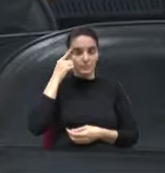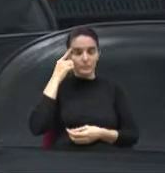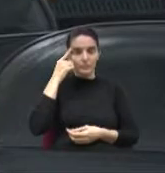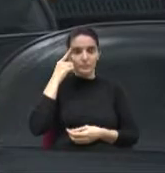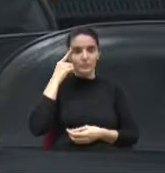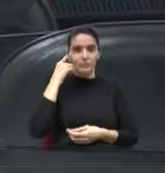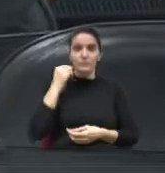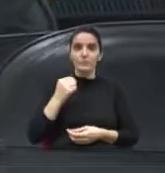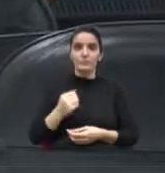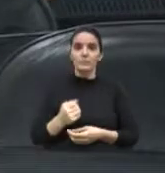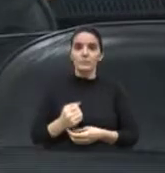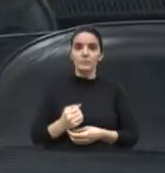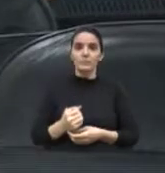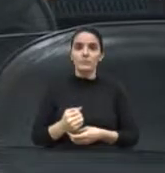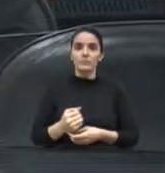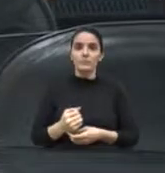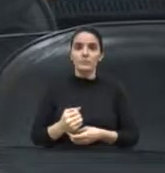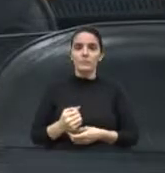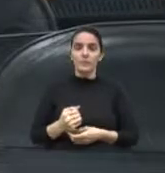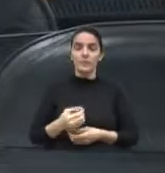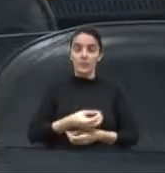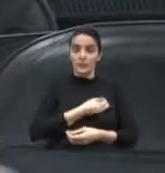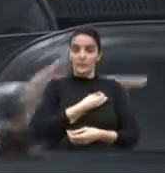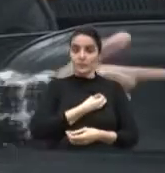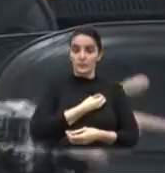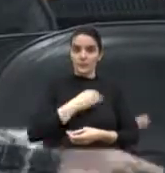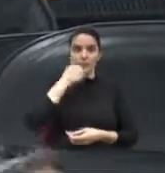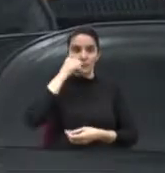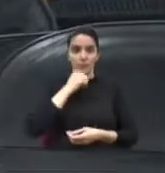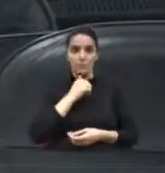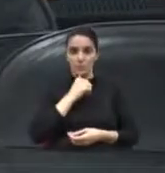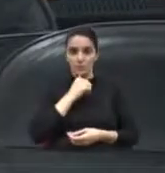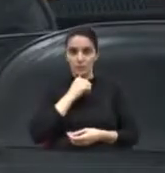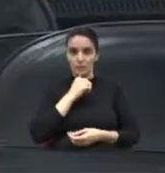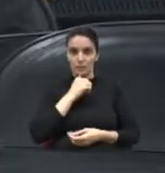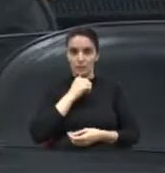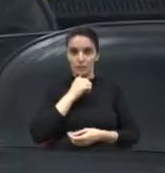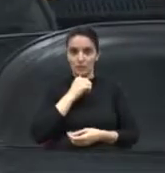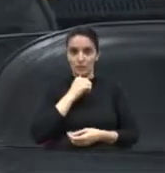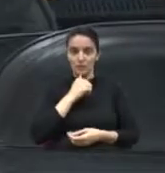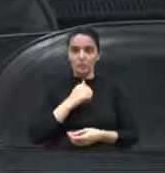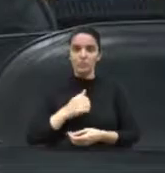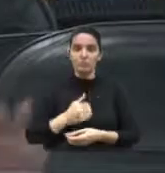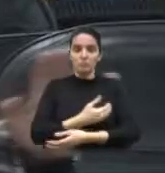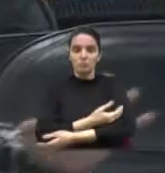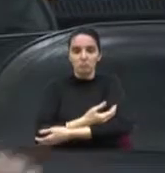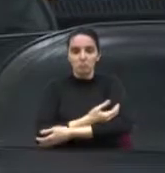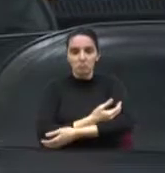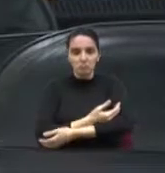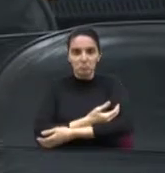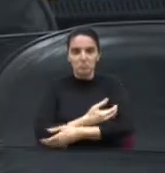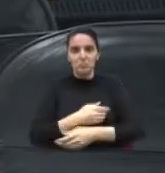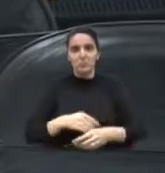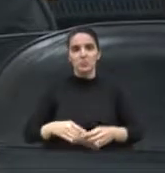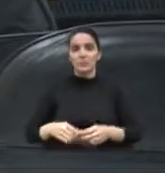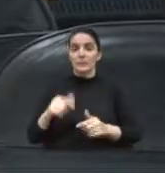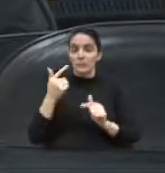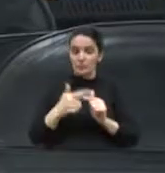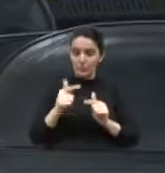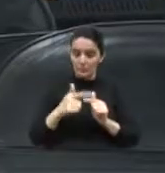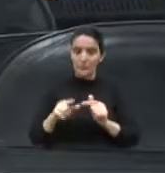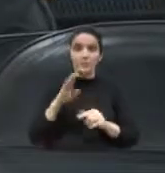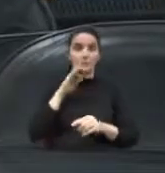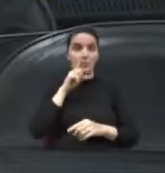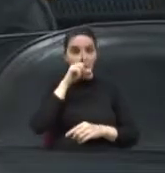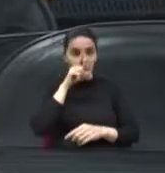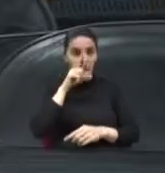em termos de segurança para a vida da mulher, para a vida do bebê, em termos de concepção, independente da questão religiosa,